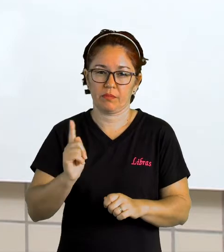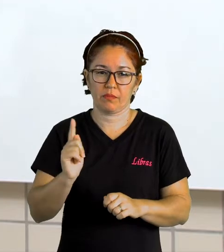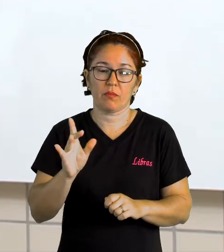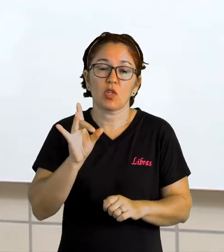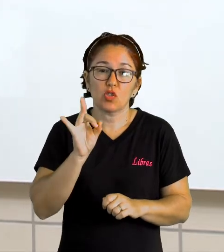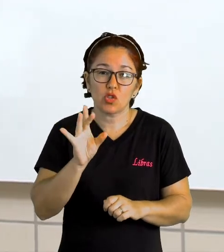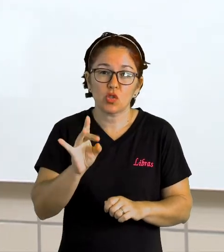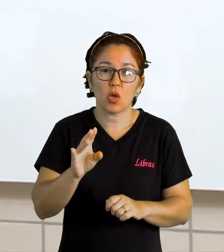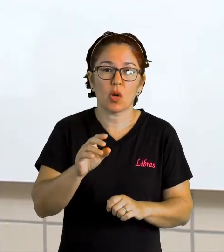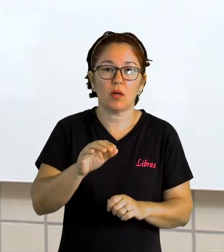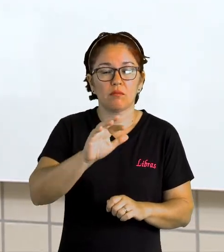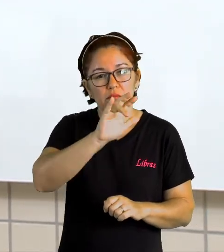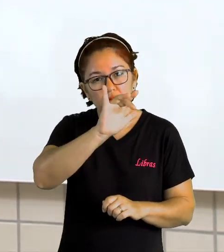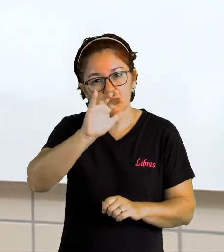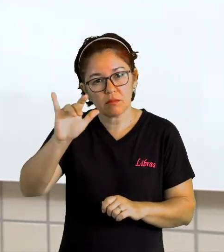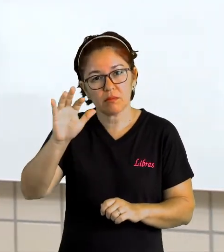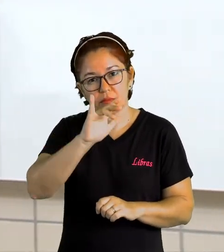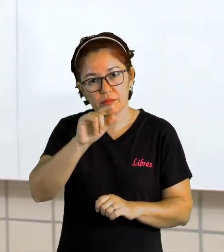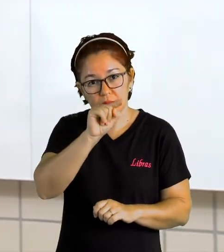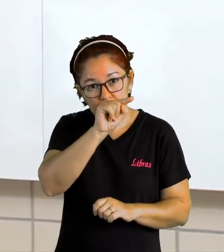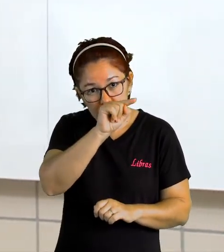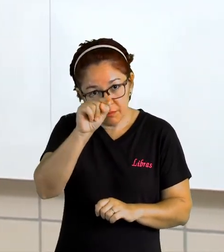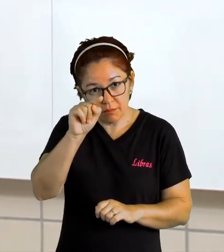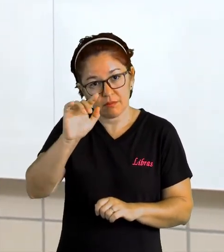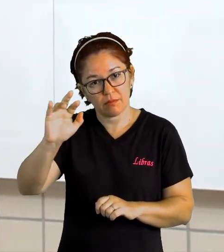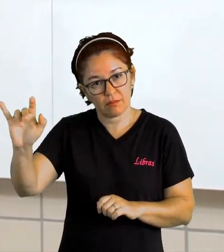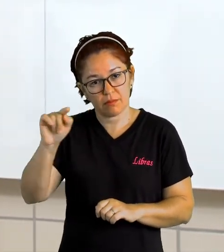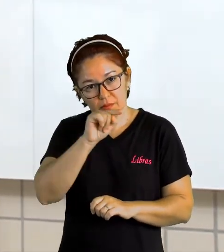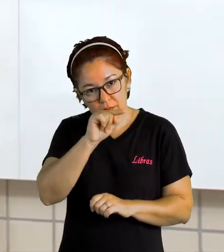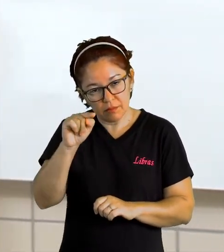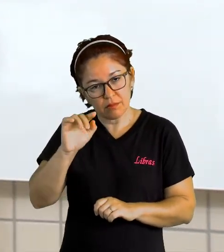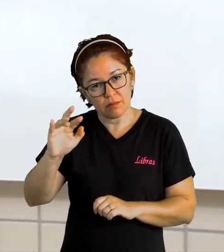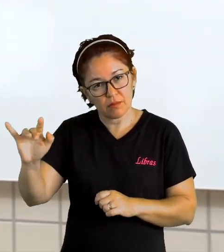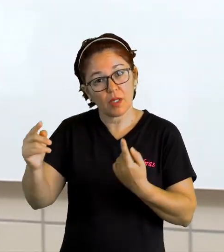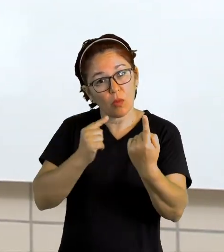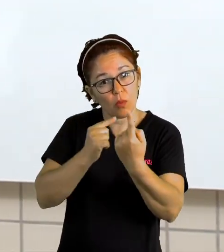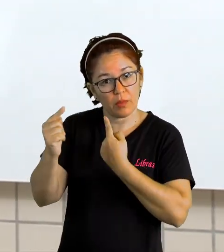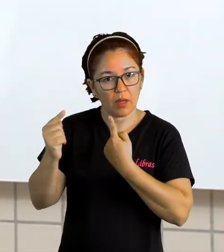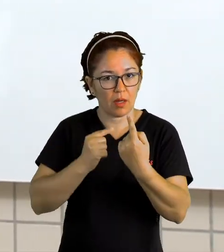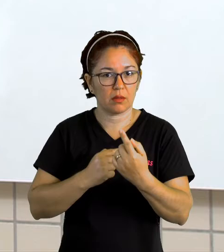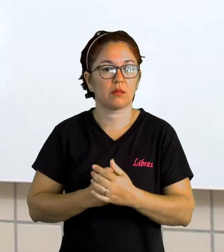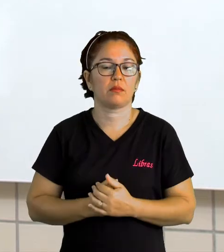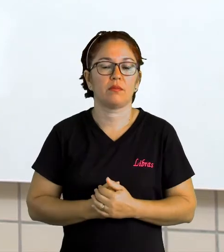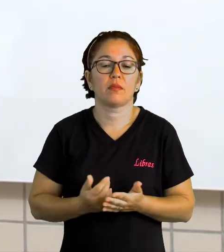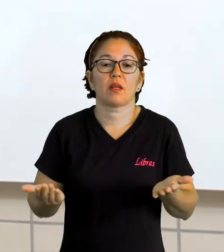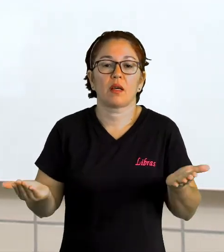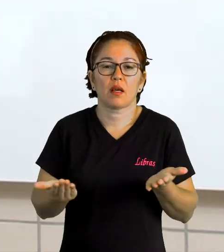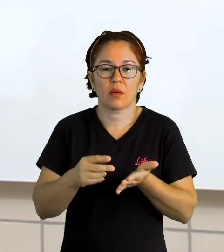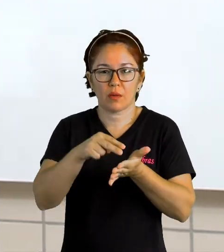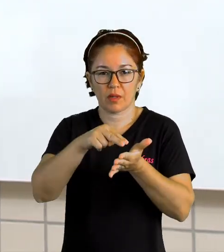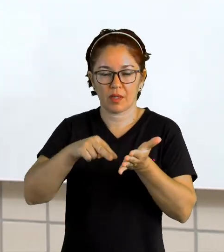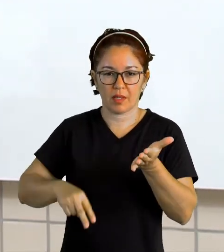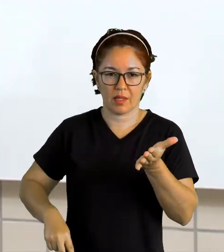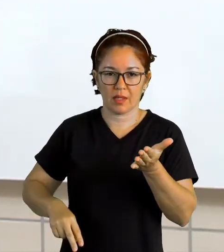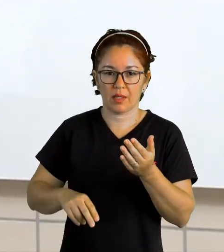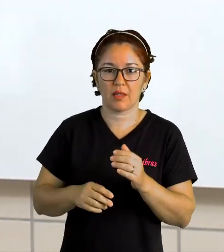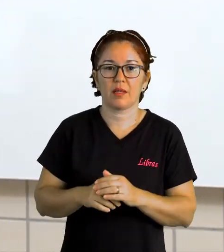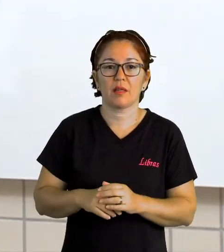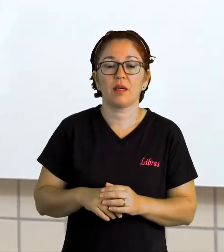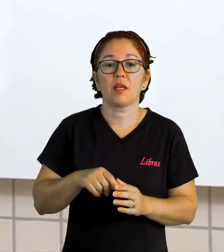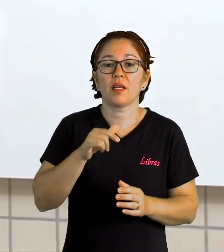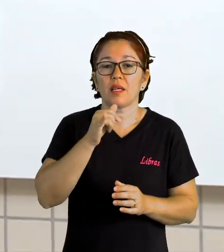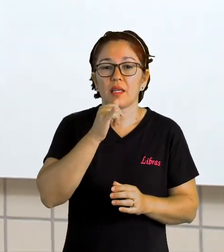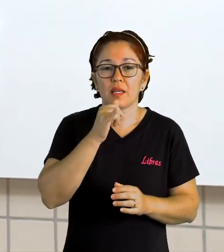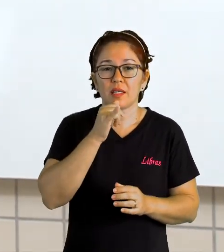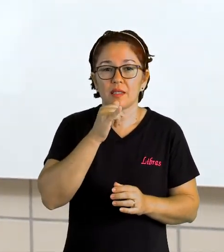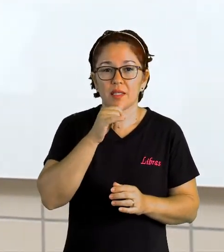discurso direto, ok? Agora, vamos à leitura. Leia em voz alta para sua família,